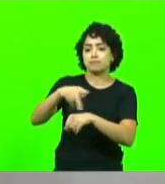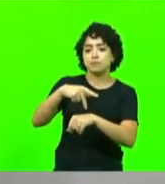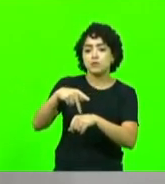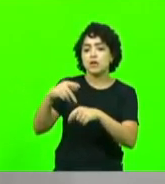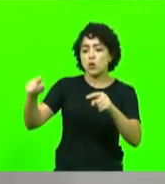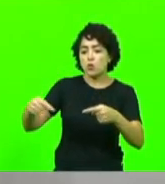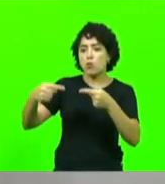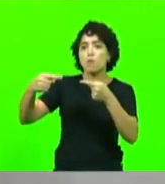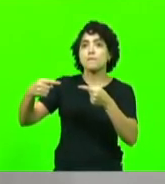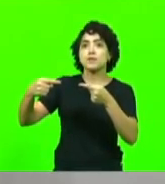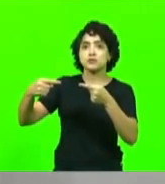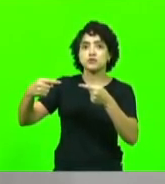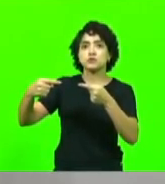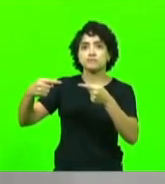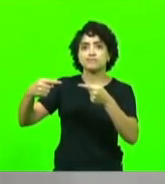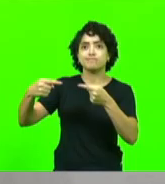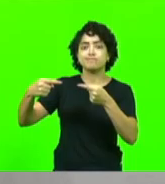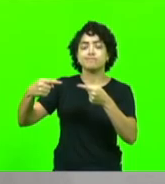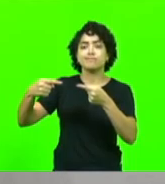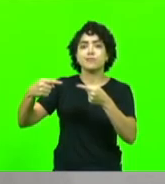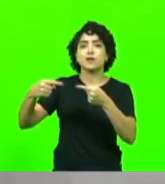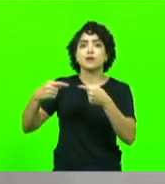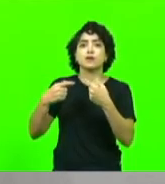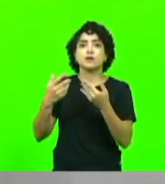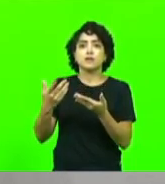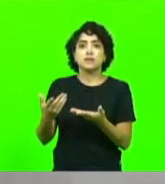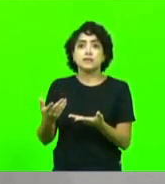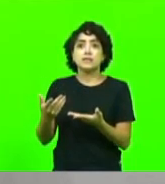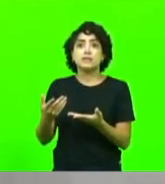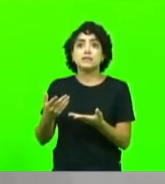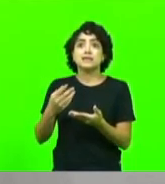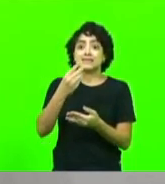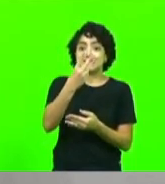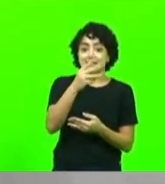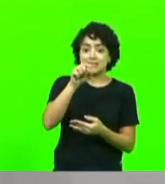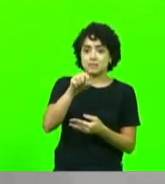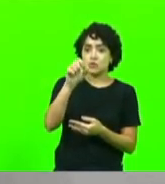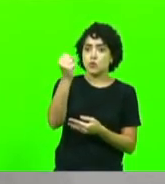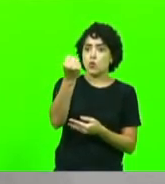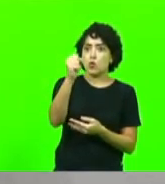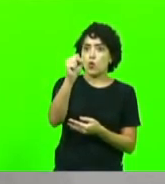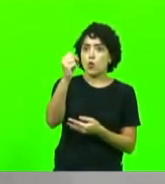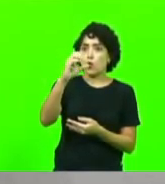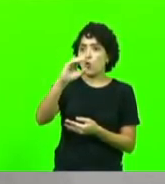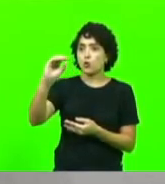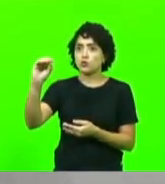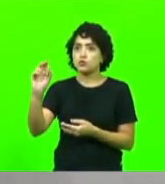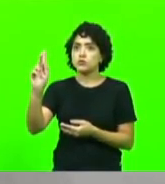prova de triatlo, são 3.800 metros, são